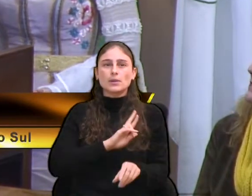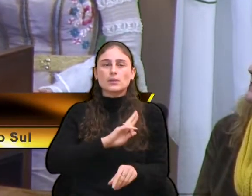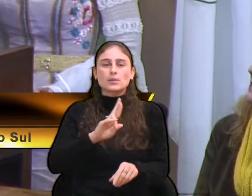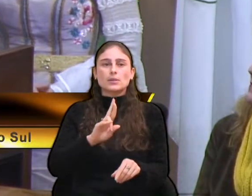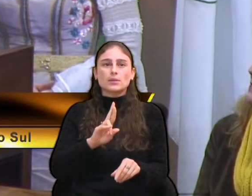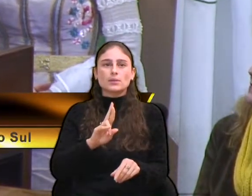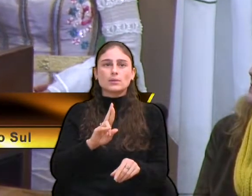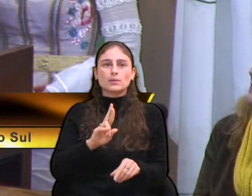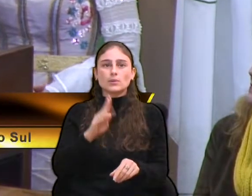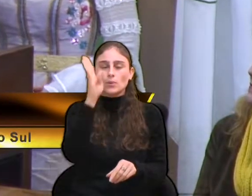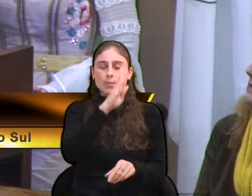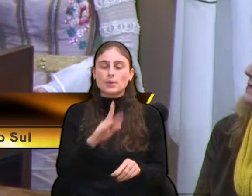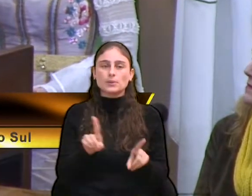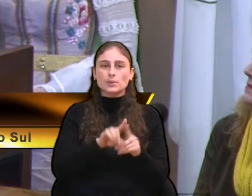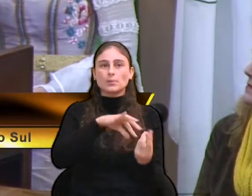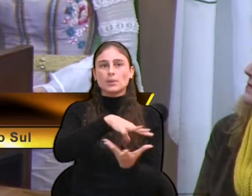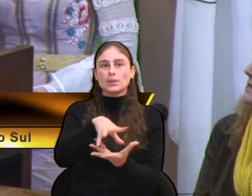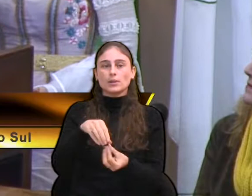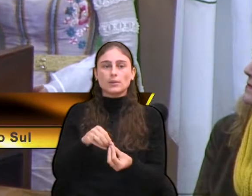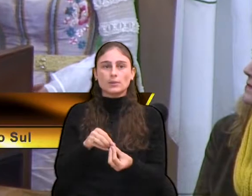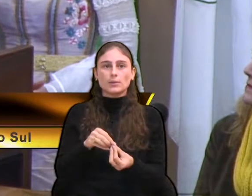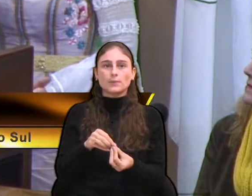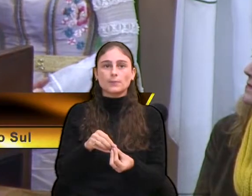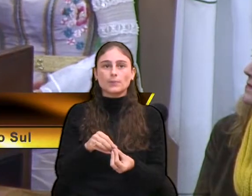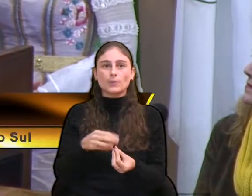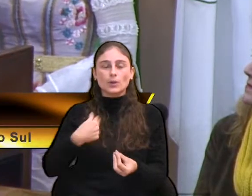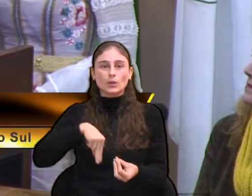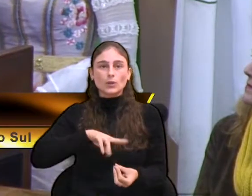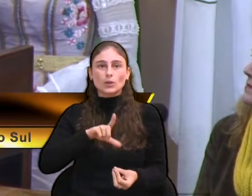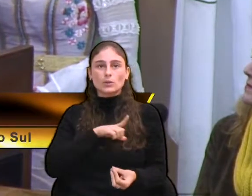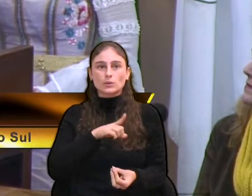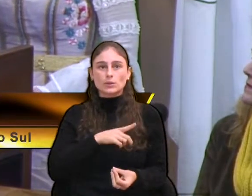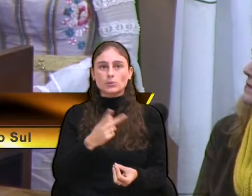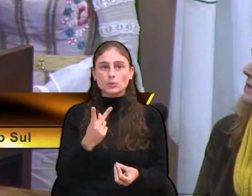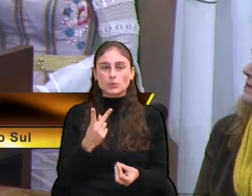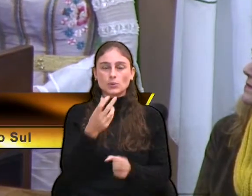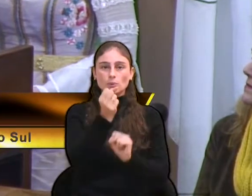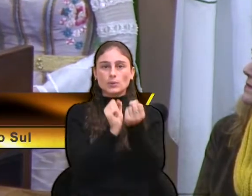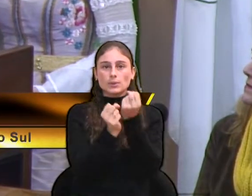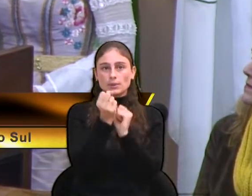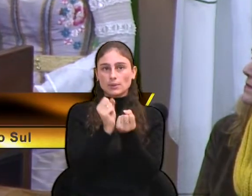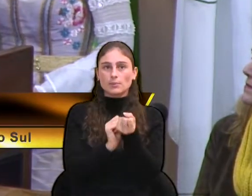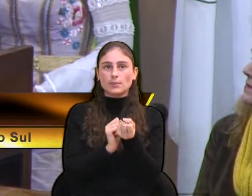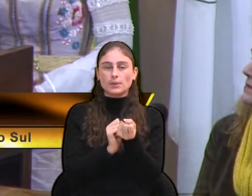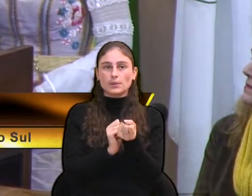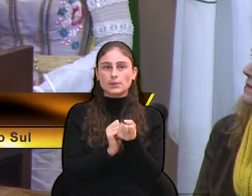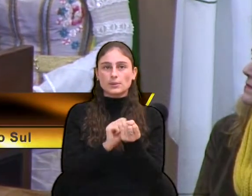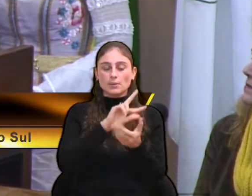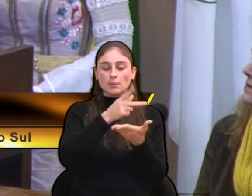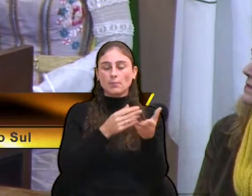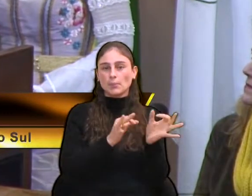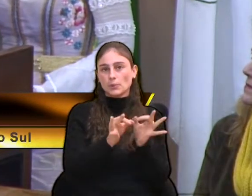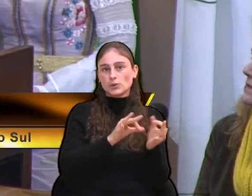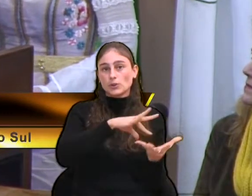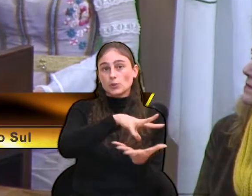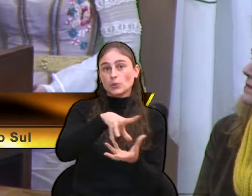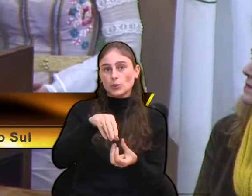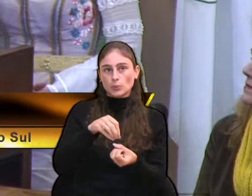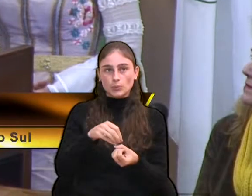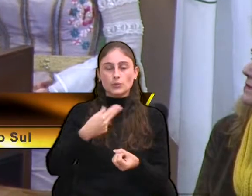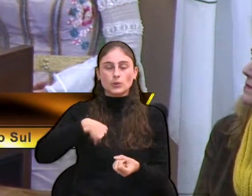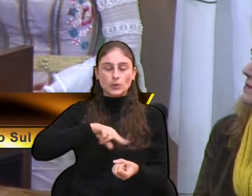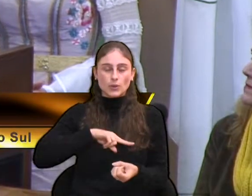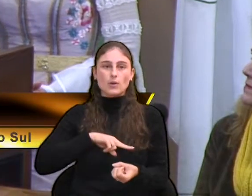nível Brasil e até mundial. Não é por nada que temos duas empresas que são um projeto mundial na nossa cidade,